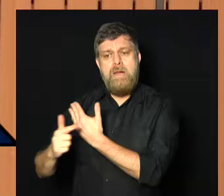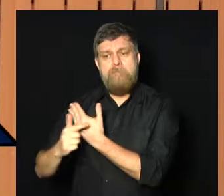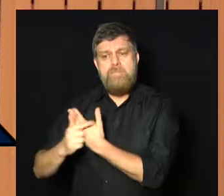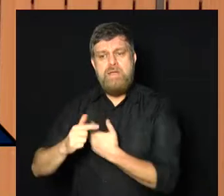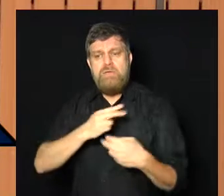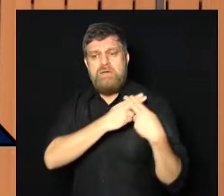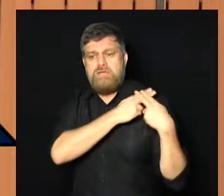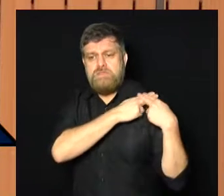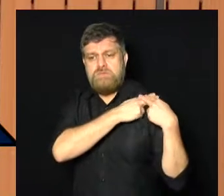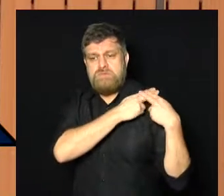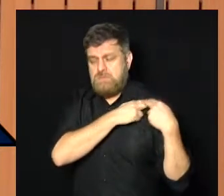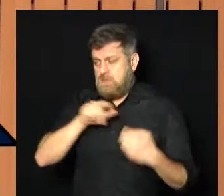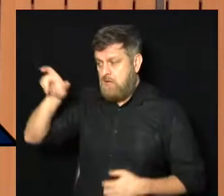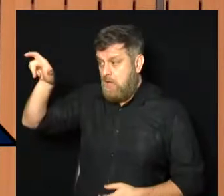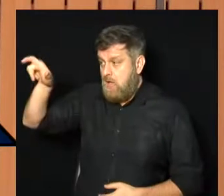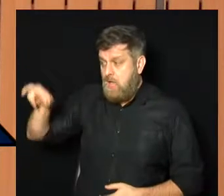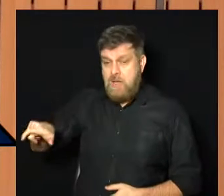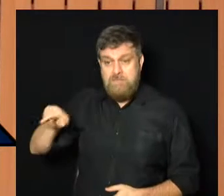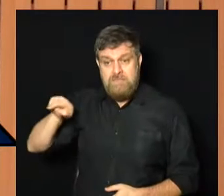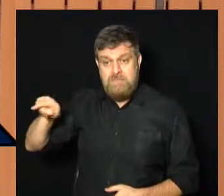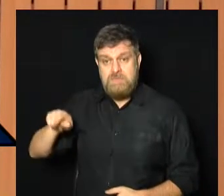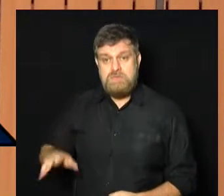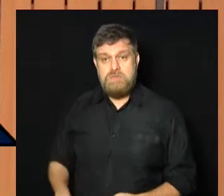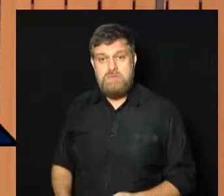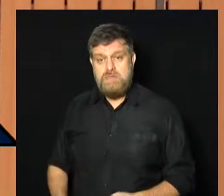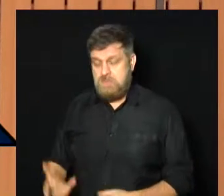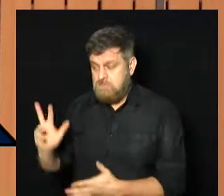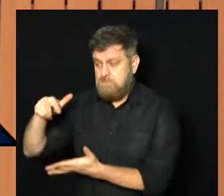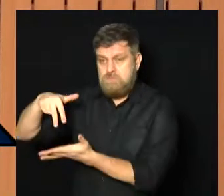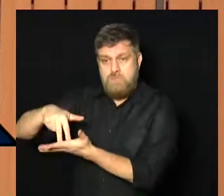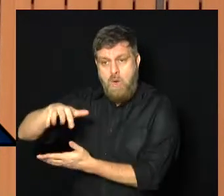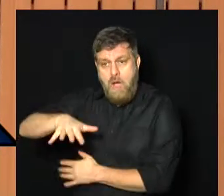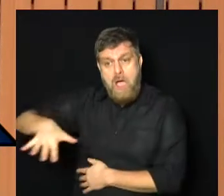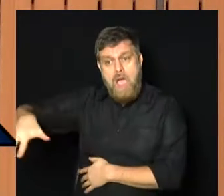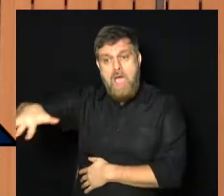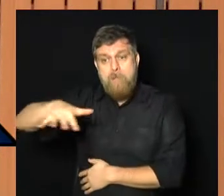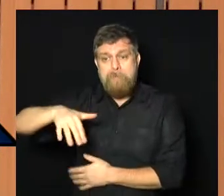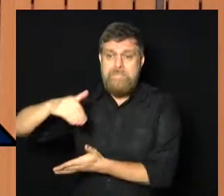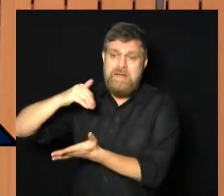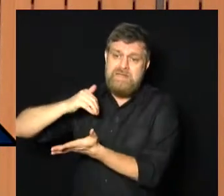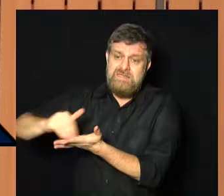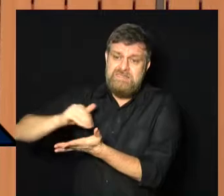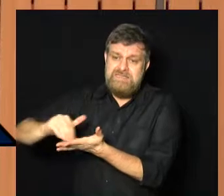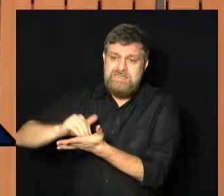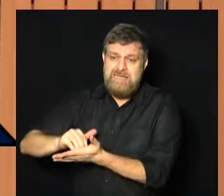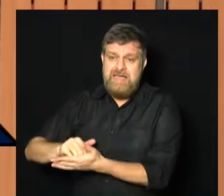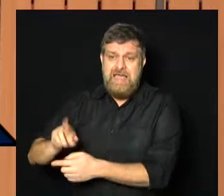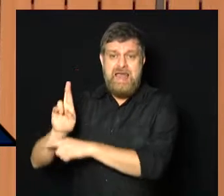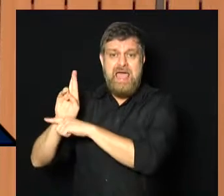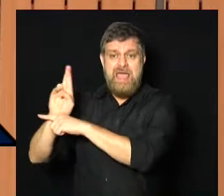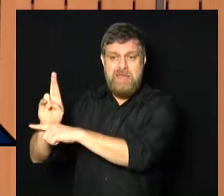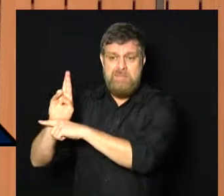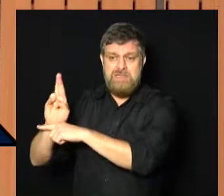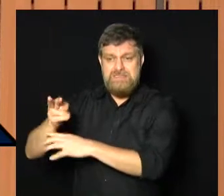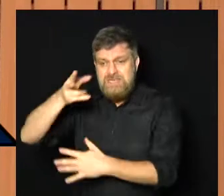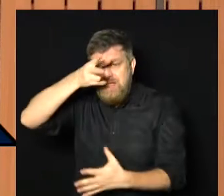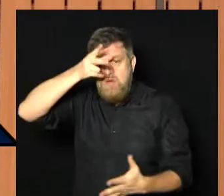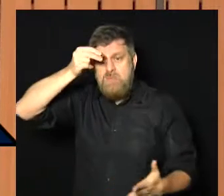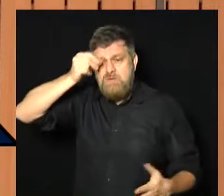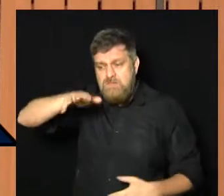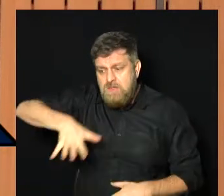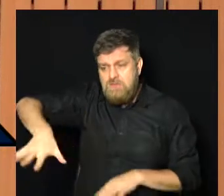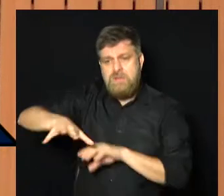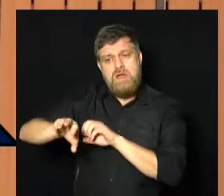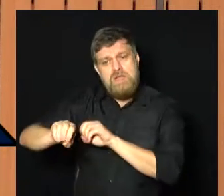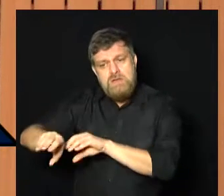pessoa que esteja à frente de uma instituição pública, de uma representação governamental,